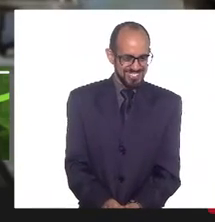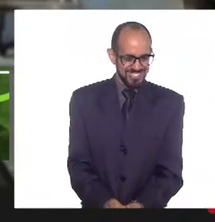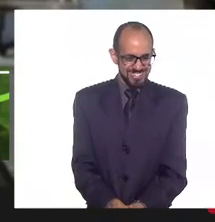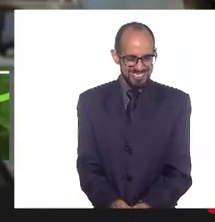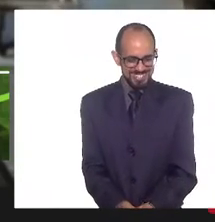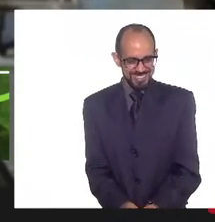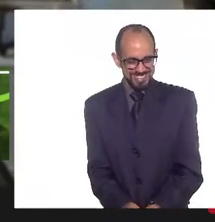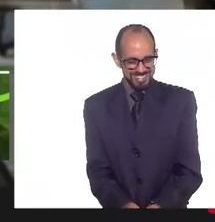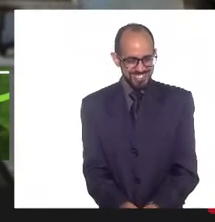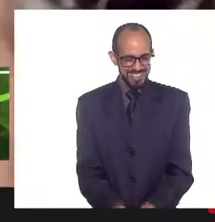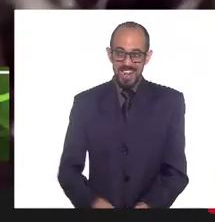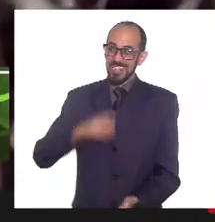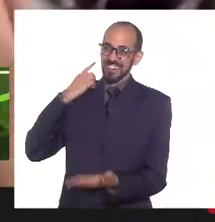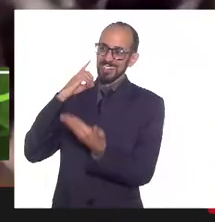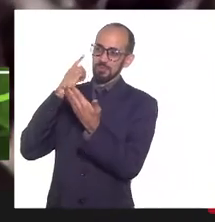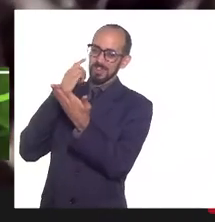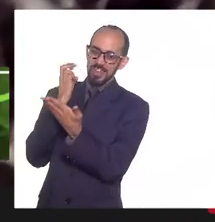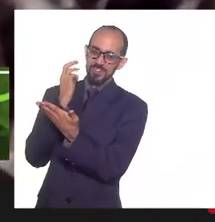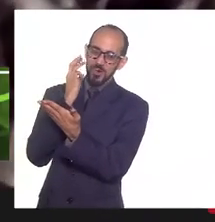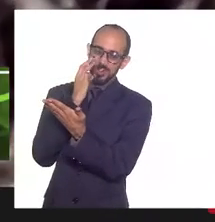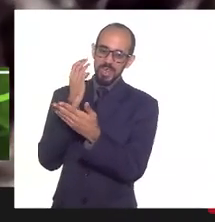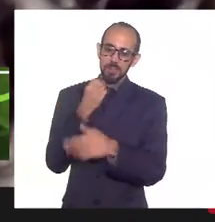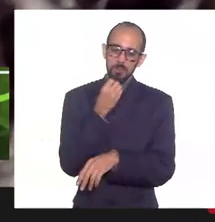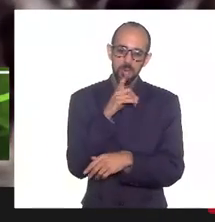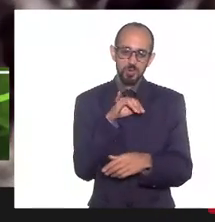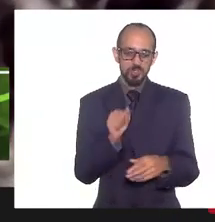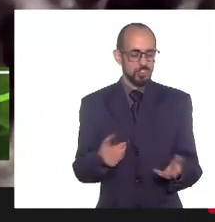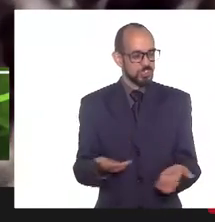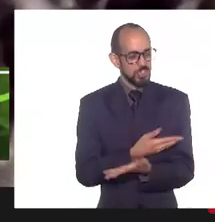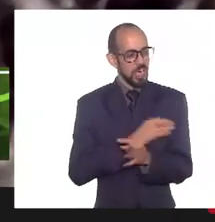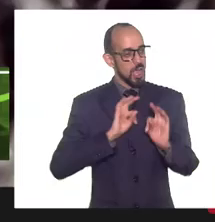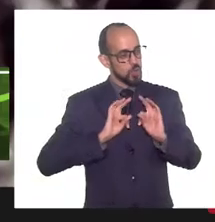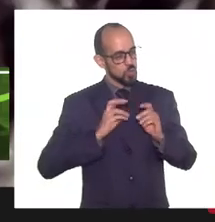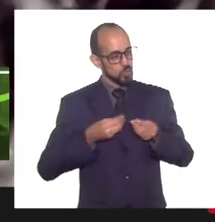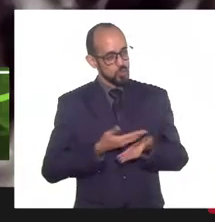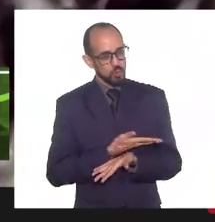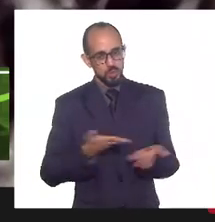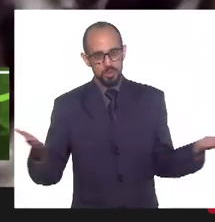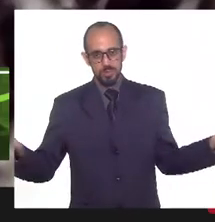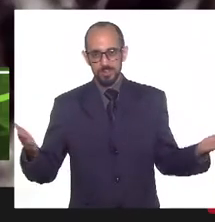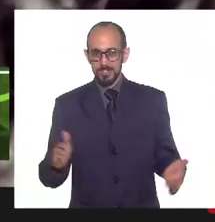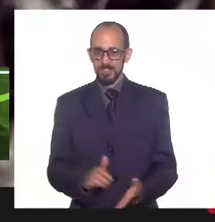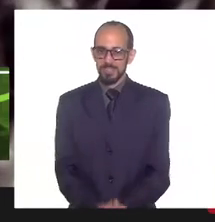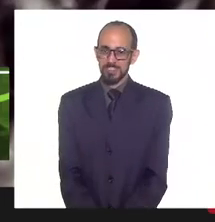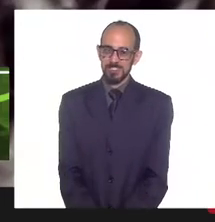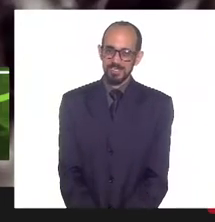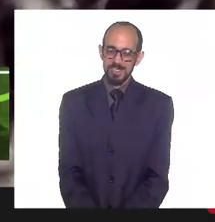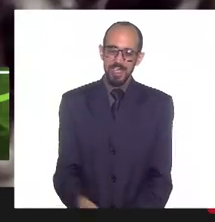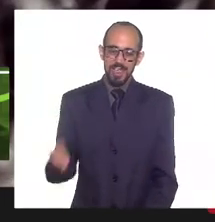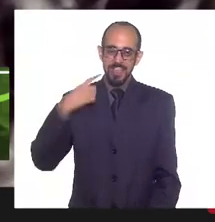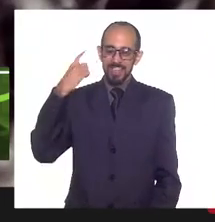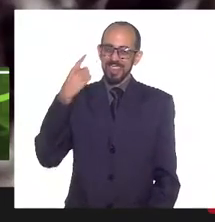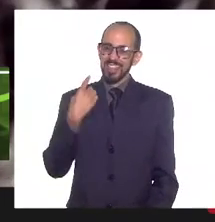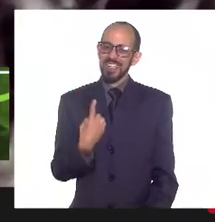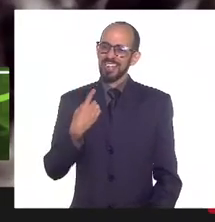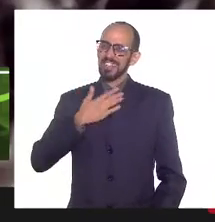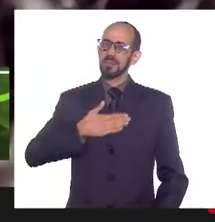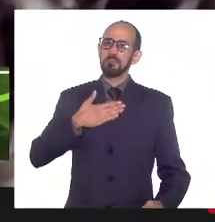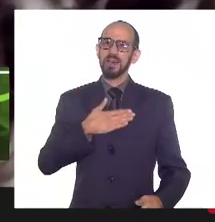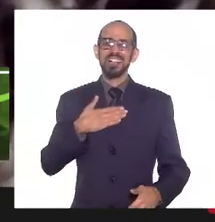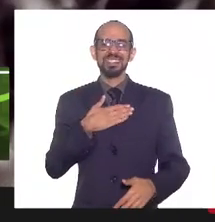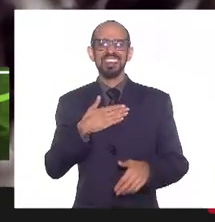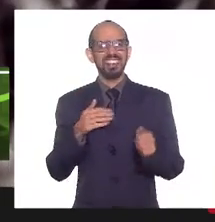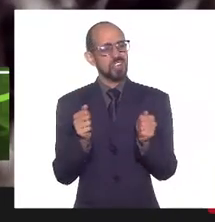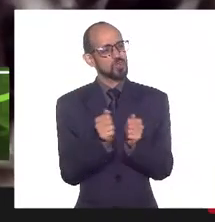deputado Valdeck bom dia a todas todos todos deputada Dani Monteiro um prazer uma alegria estar aqui com